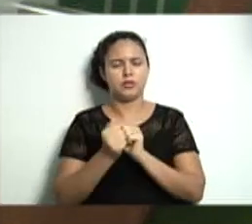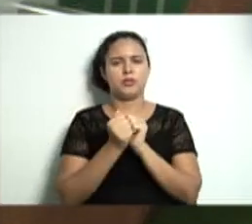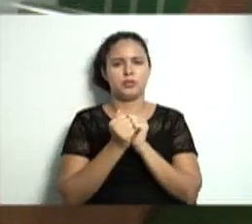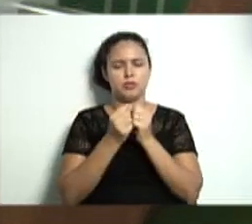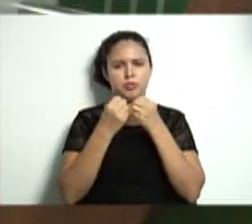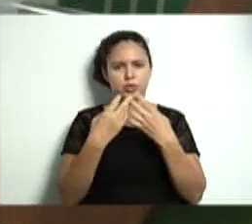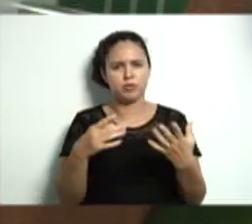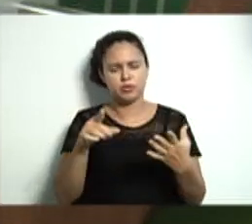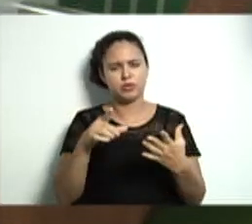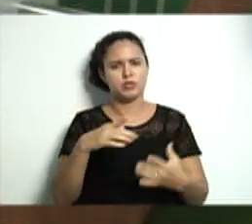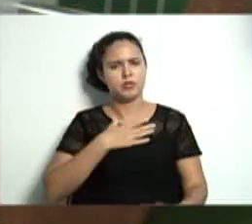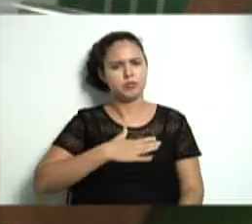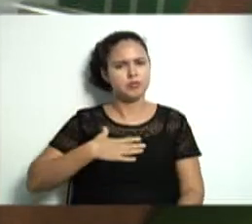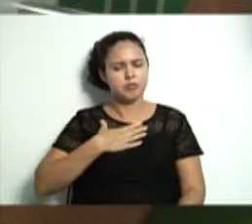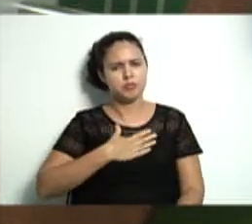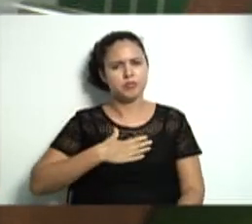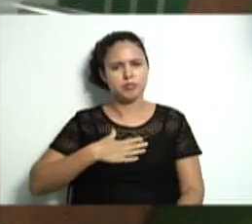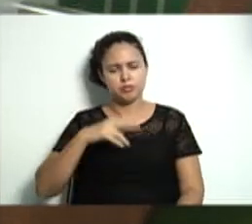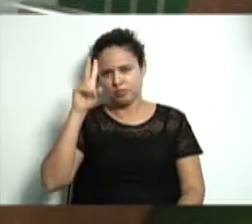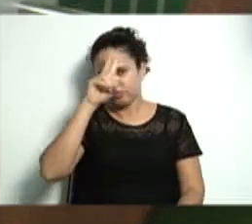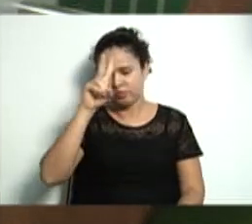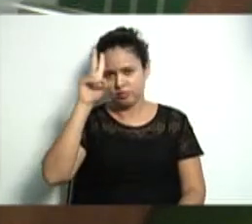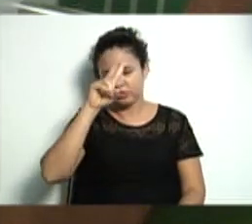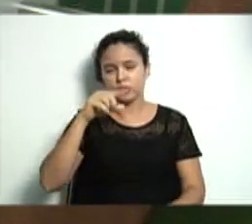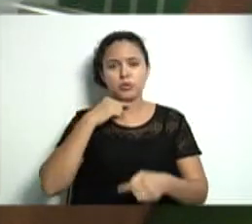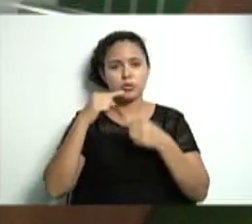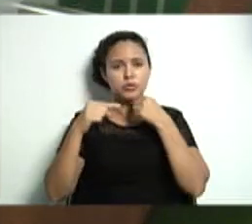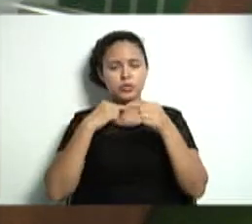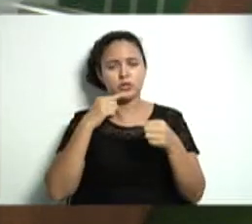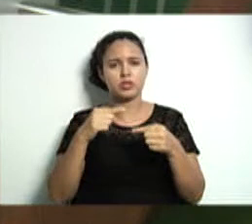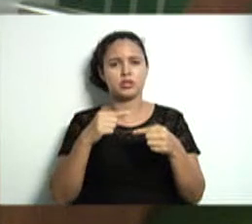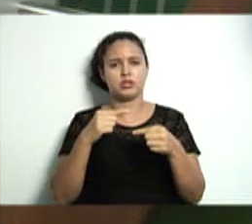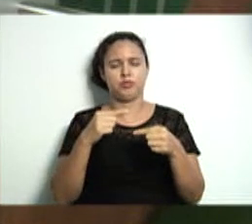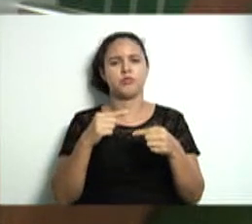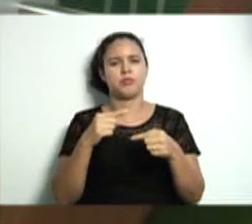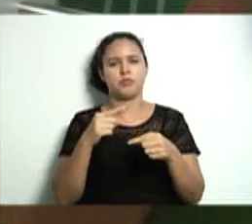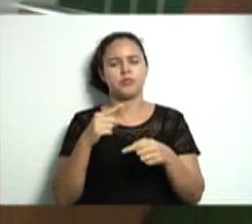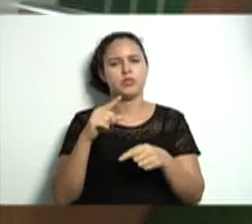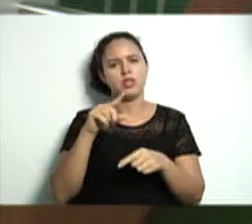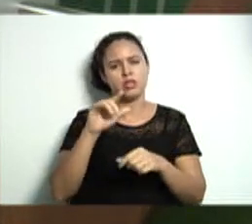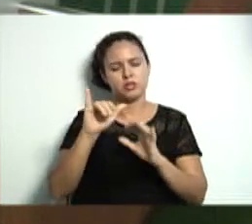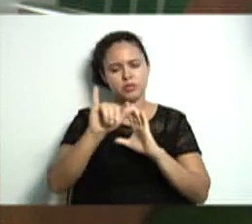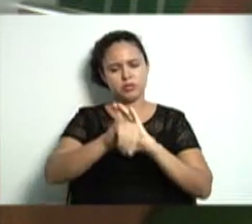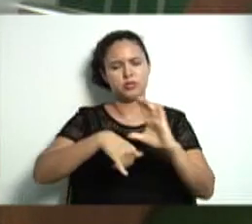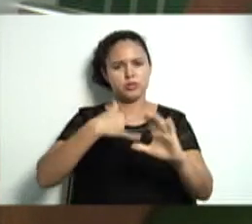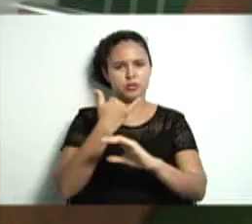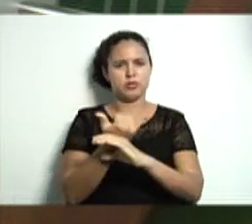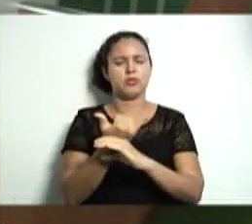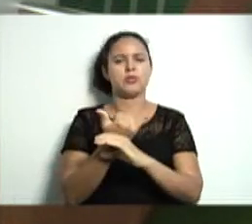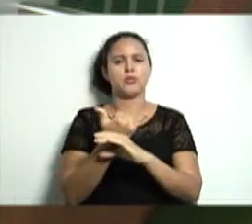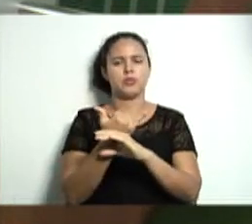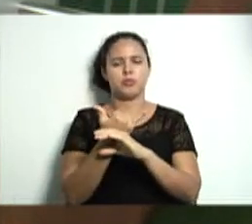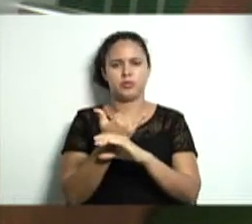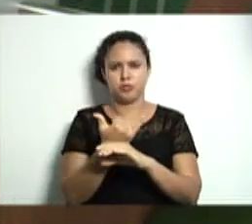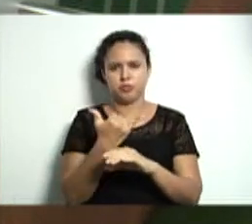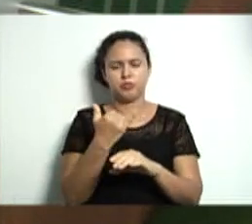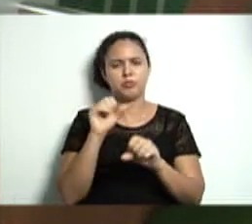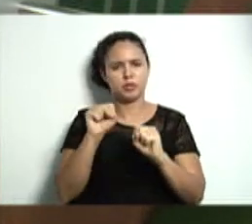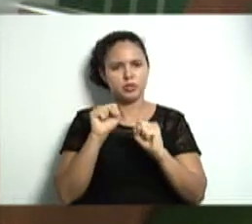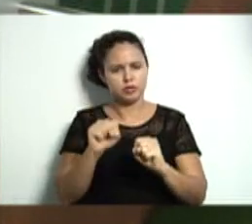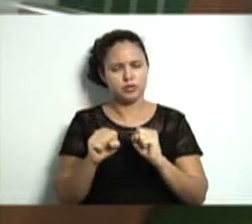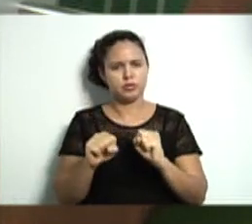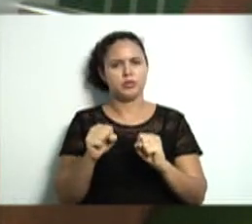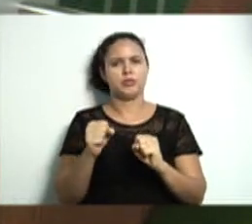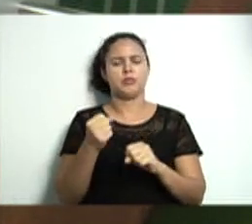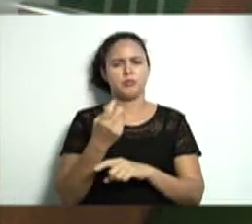você vai gostar muito. Revise as aulas. Se você está com dúvida, vai lá no YouTube, dê uma olhada. Vai lá no nosso canal do IFRO lá